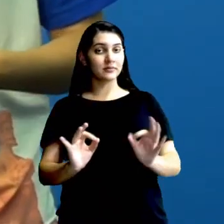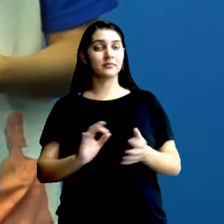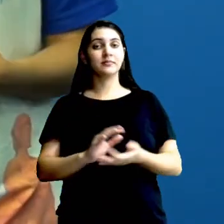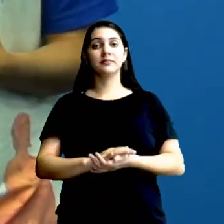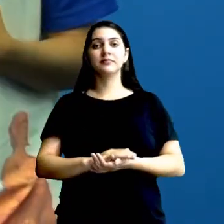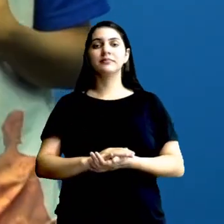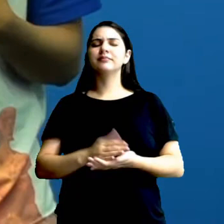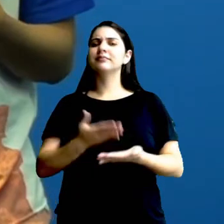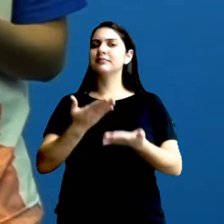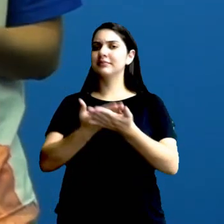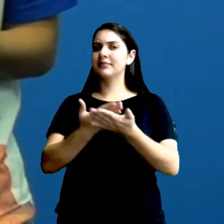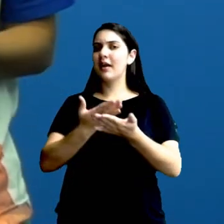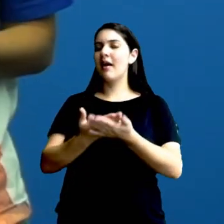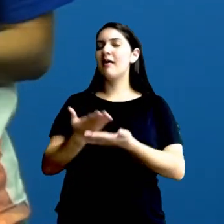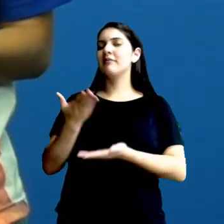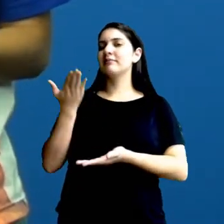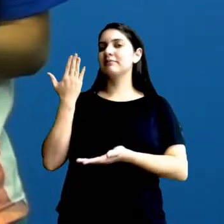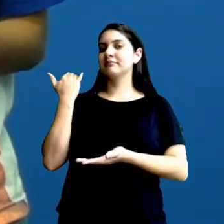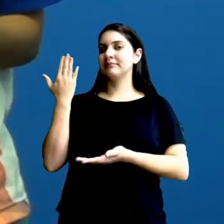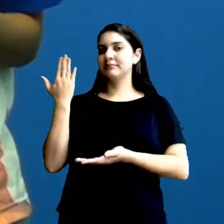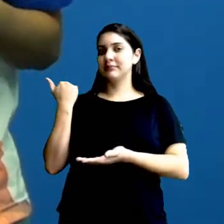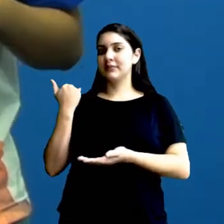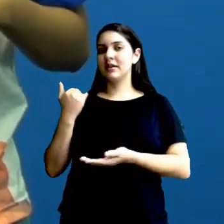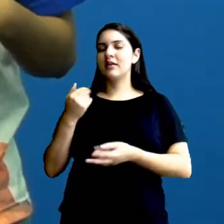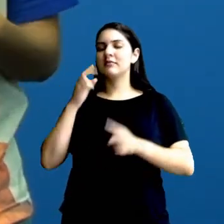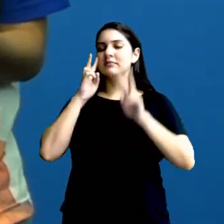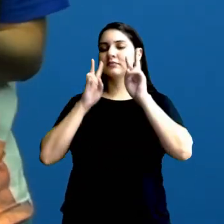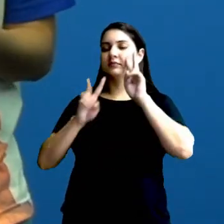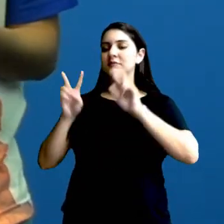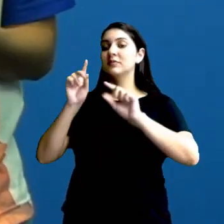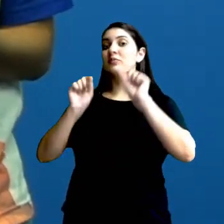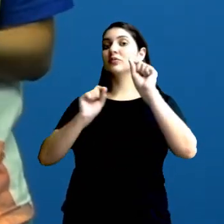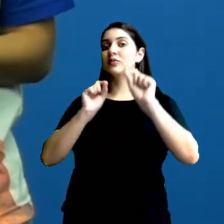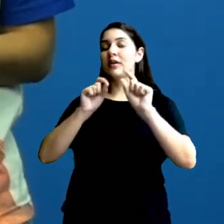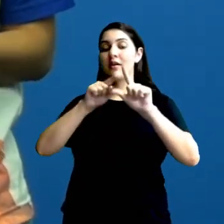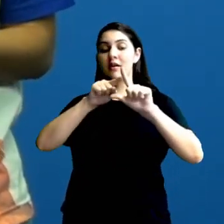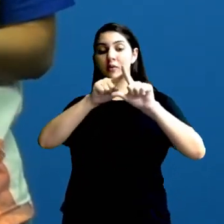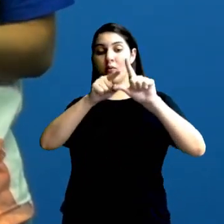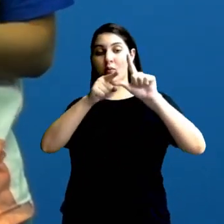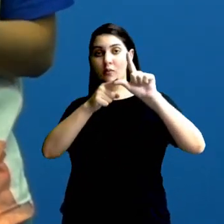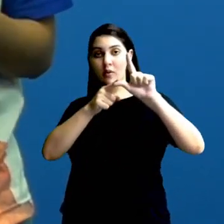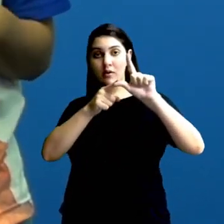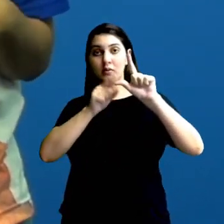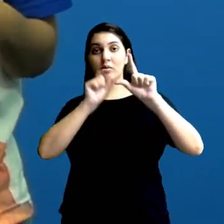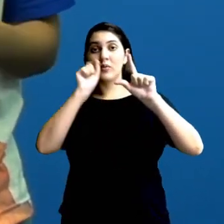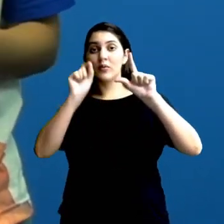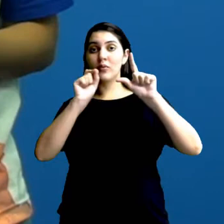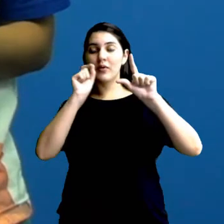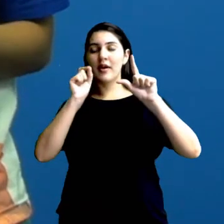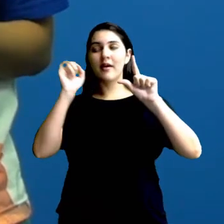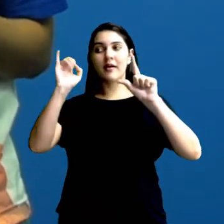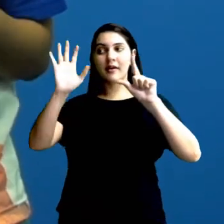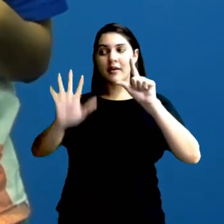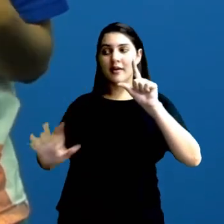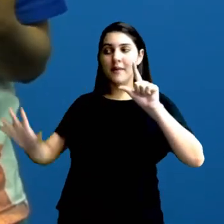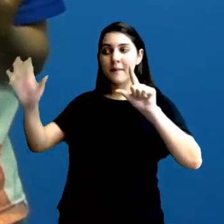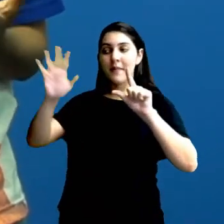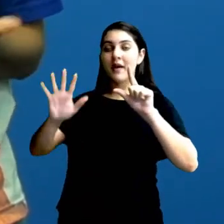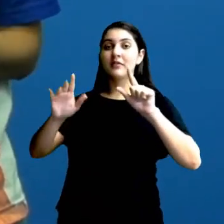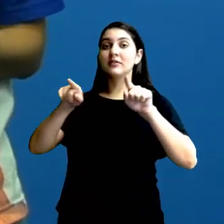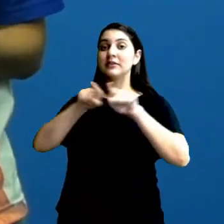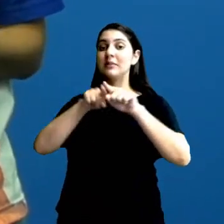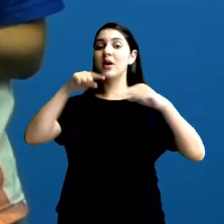certo? Na aula passada, a gente viu o ângulo através de imagens